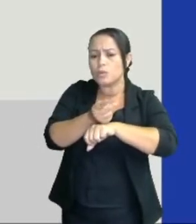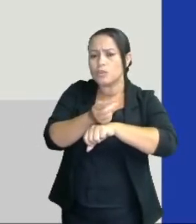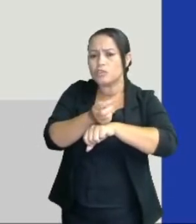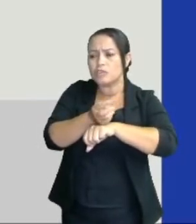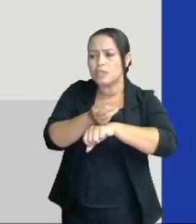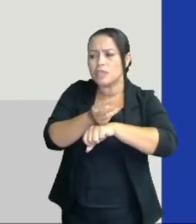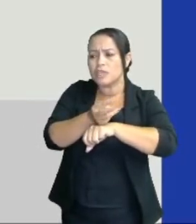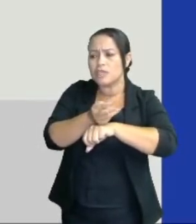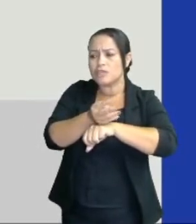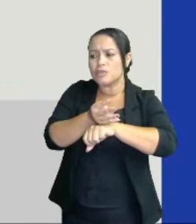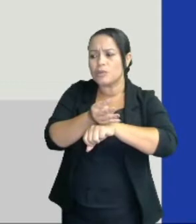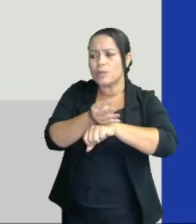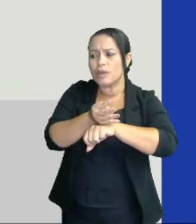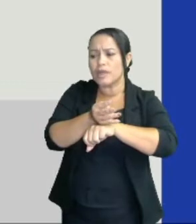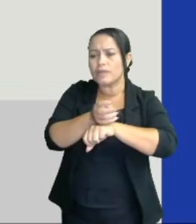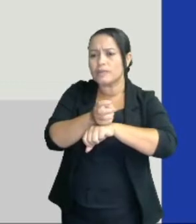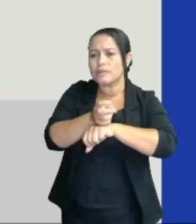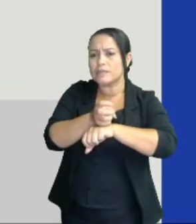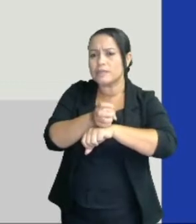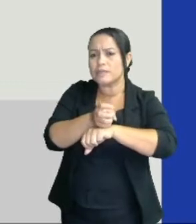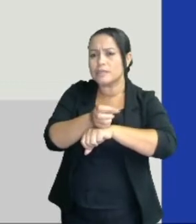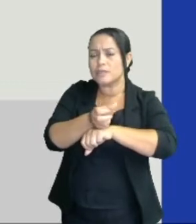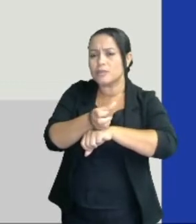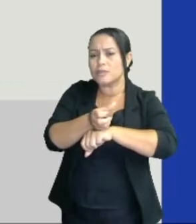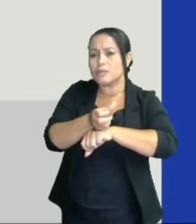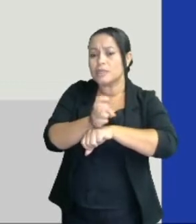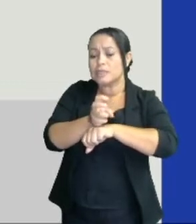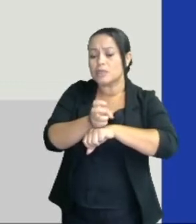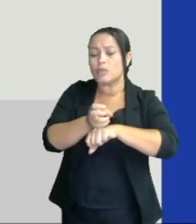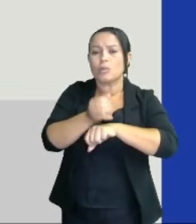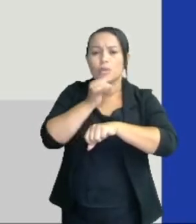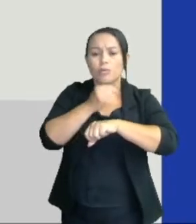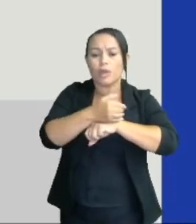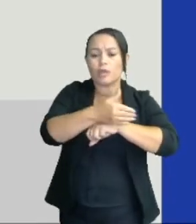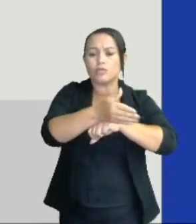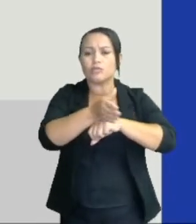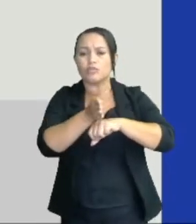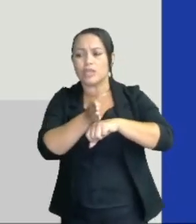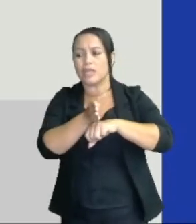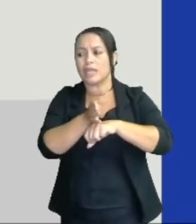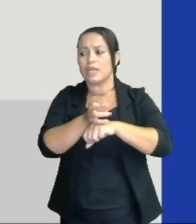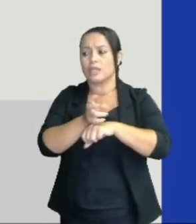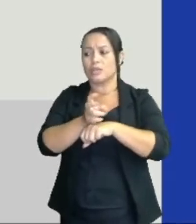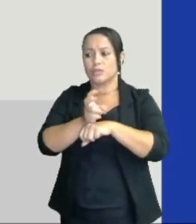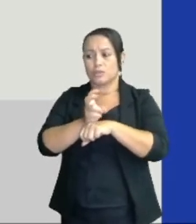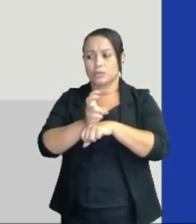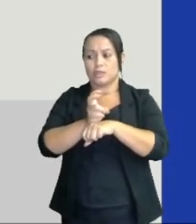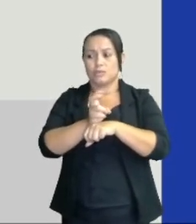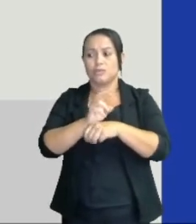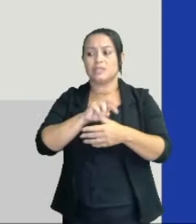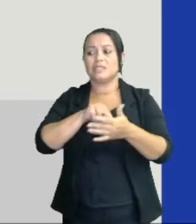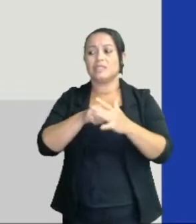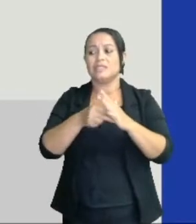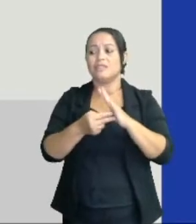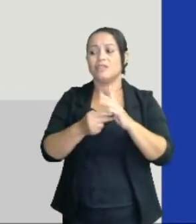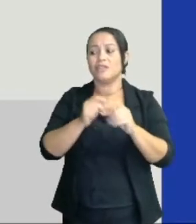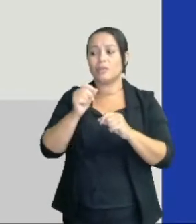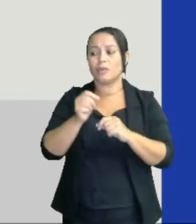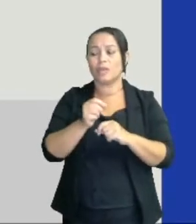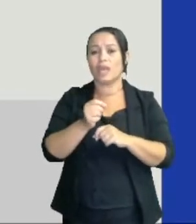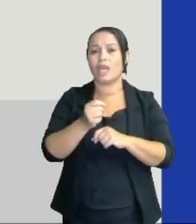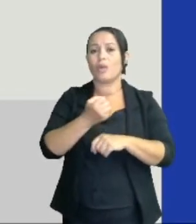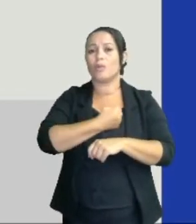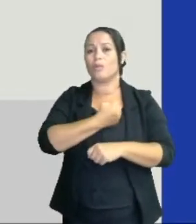1, 2, 3, 4, 5. Quando chega no 5, ó, é o pontinho que está o